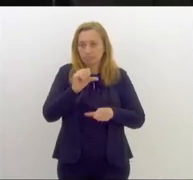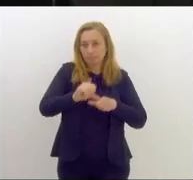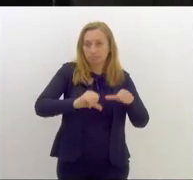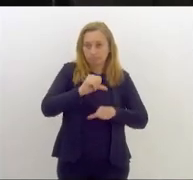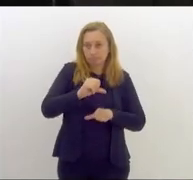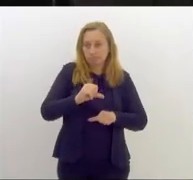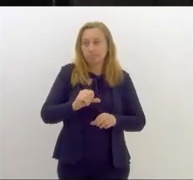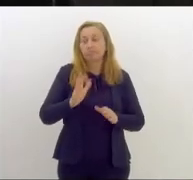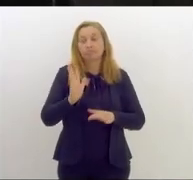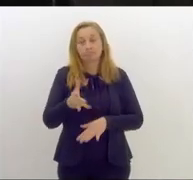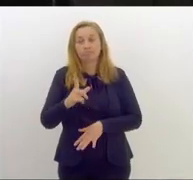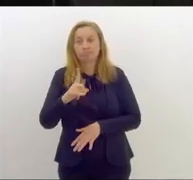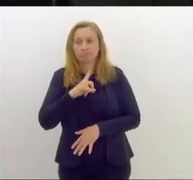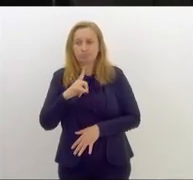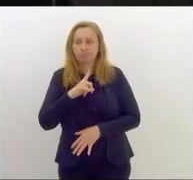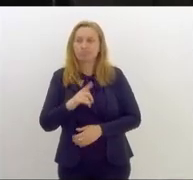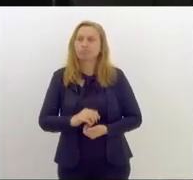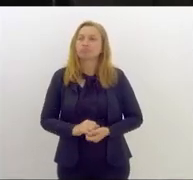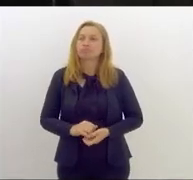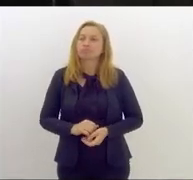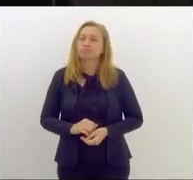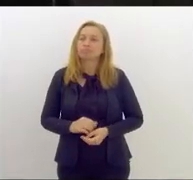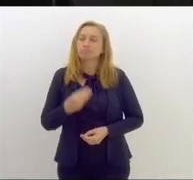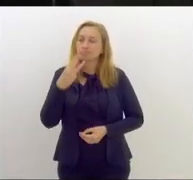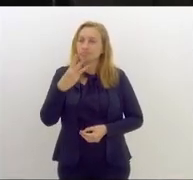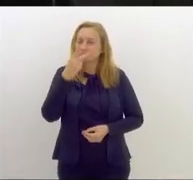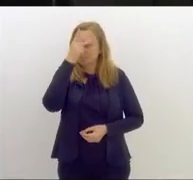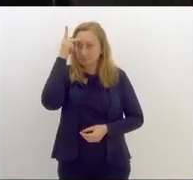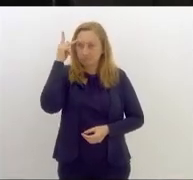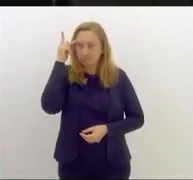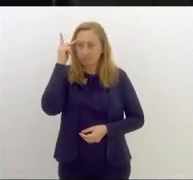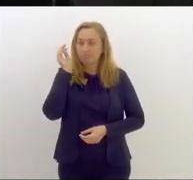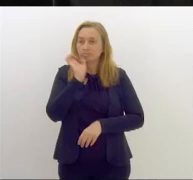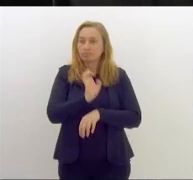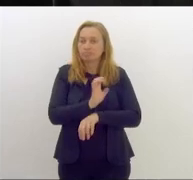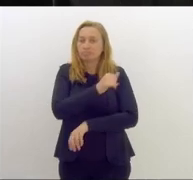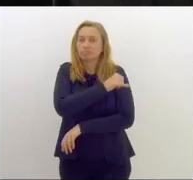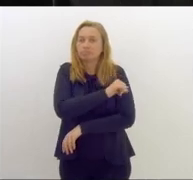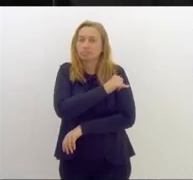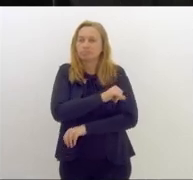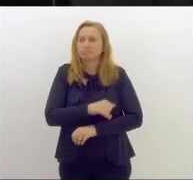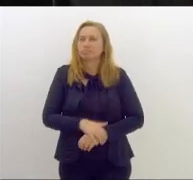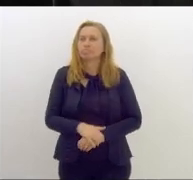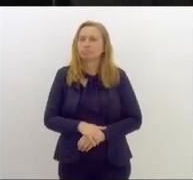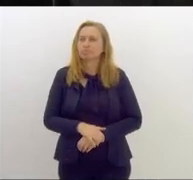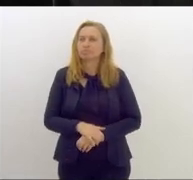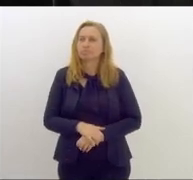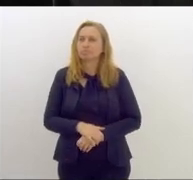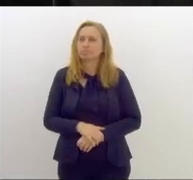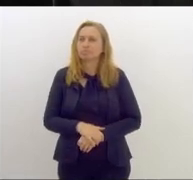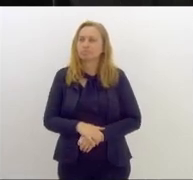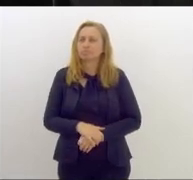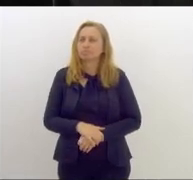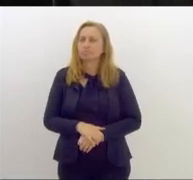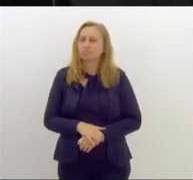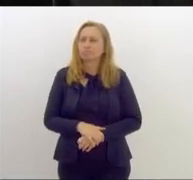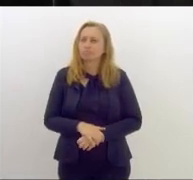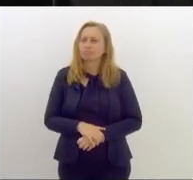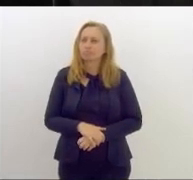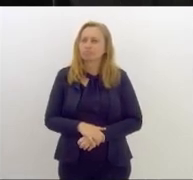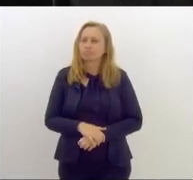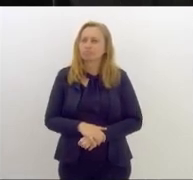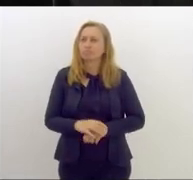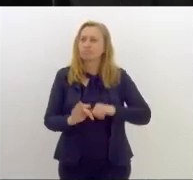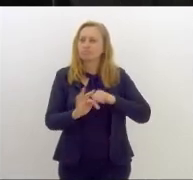nós já temos três pessoas do Estado do Rio de Janeiro habilitada as